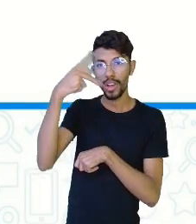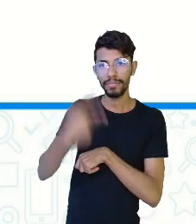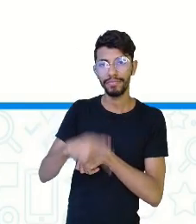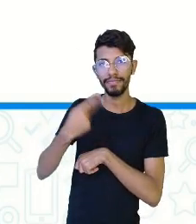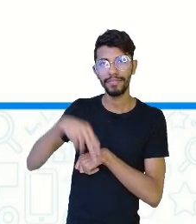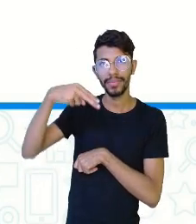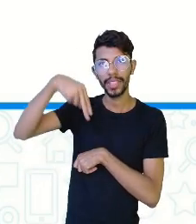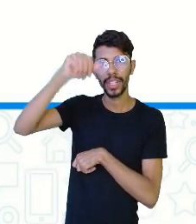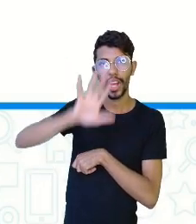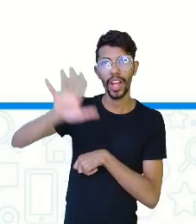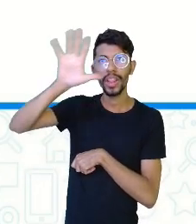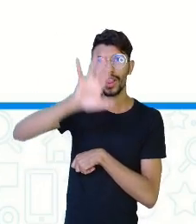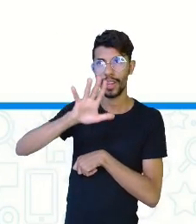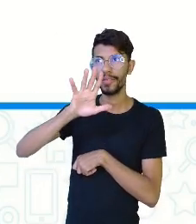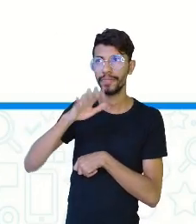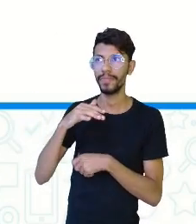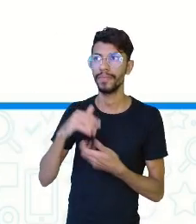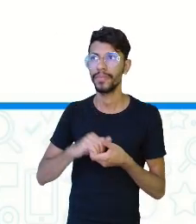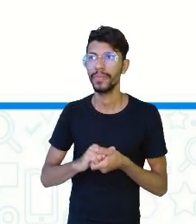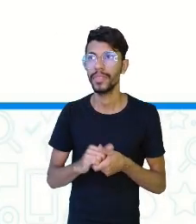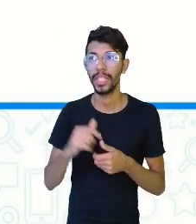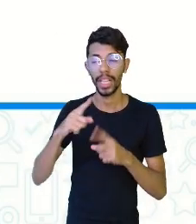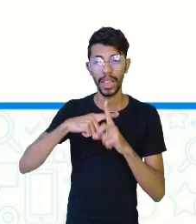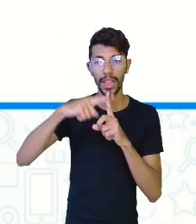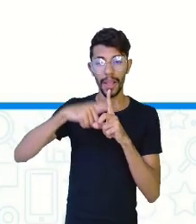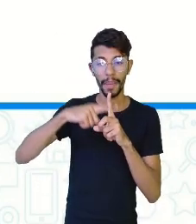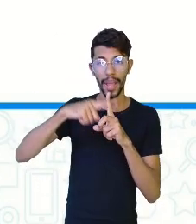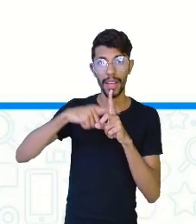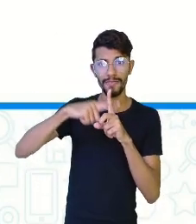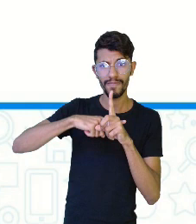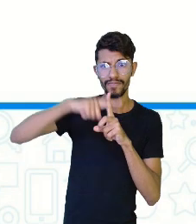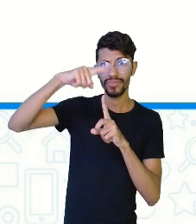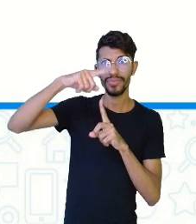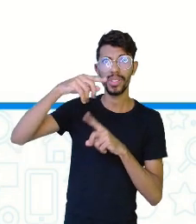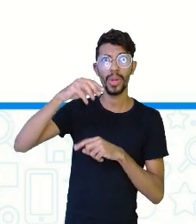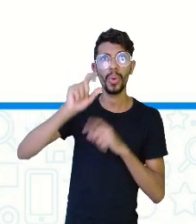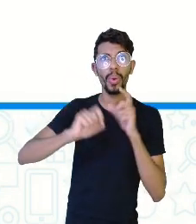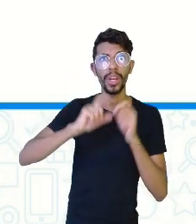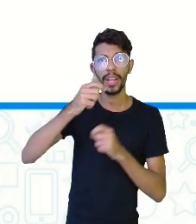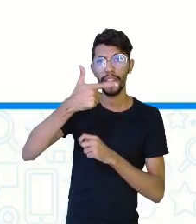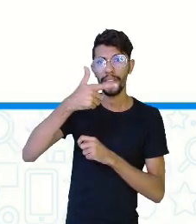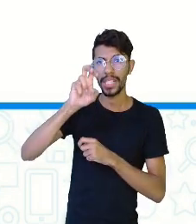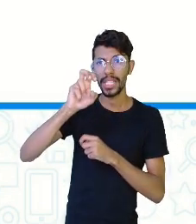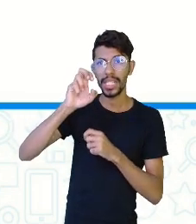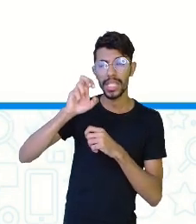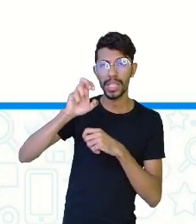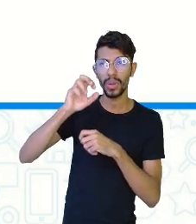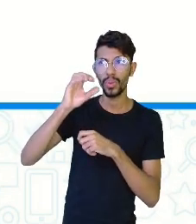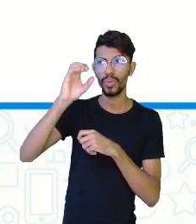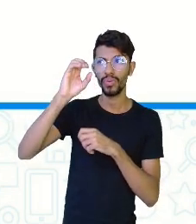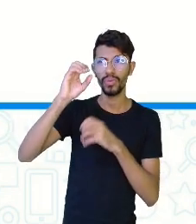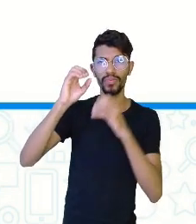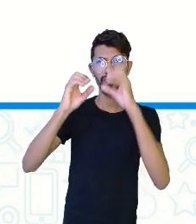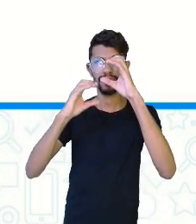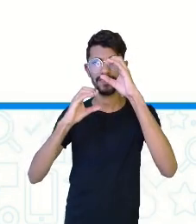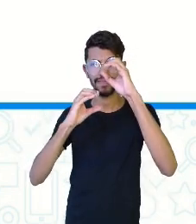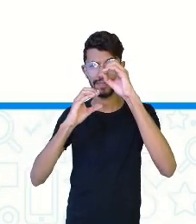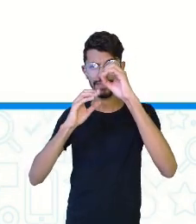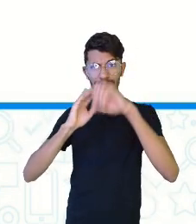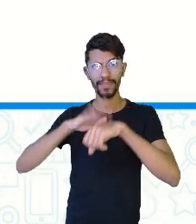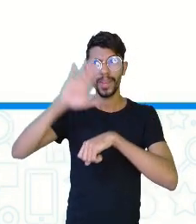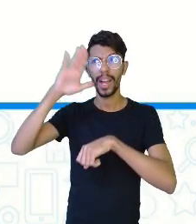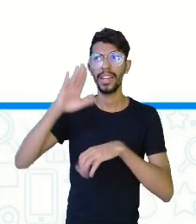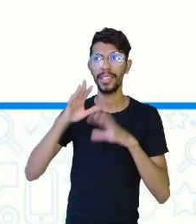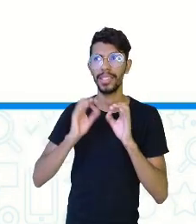vai encontrar, com temperaturas acima dos 20 graus o ano todo e baixa